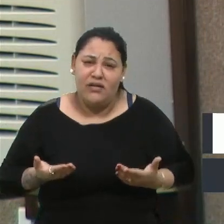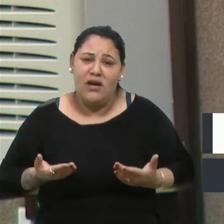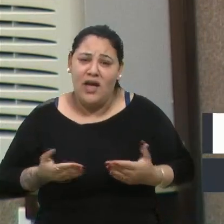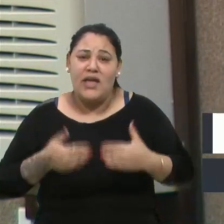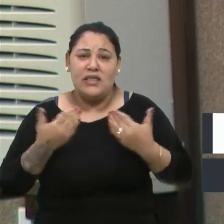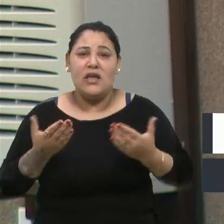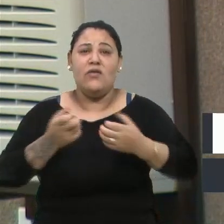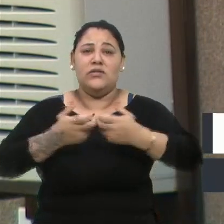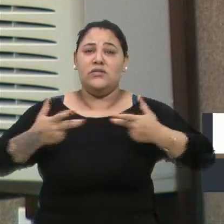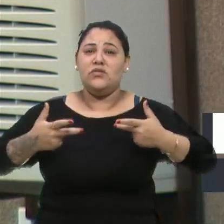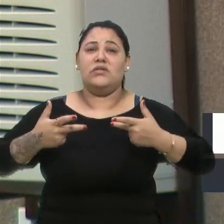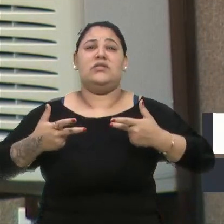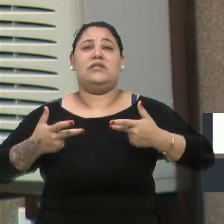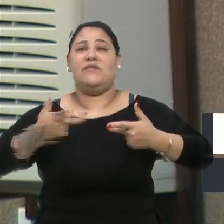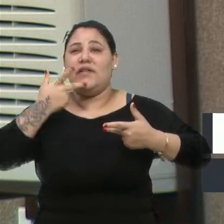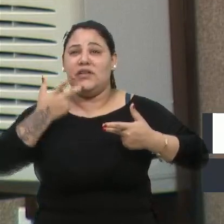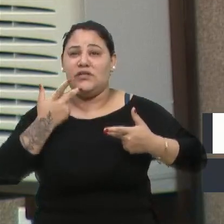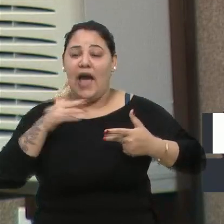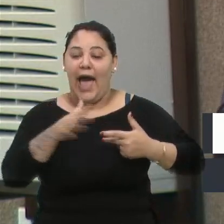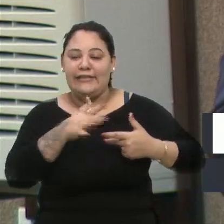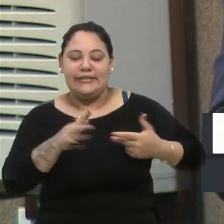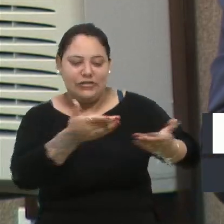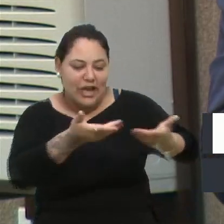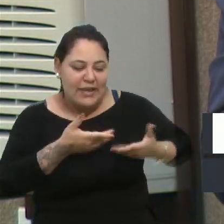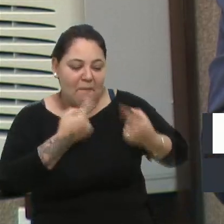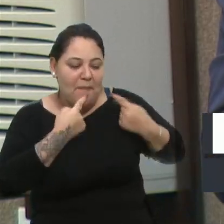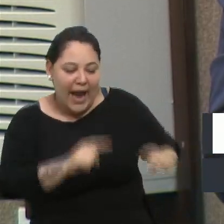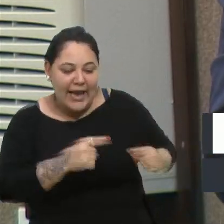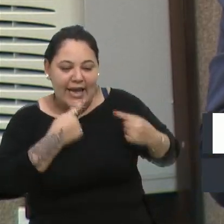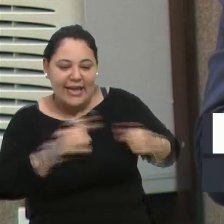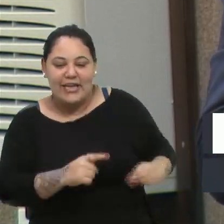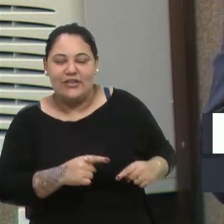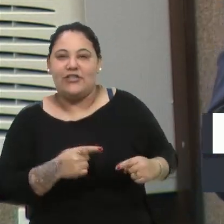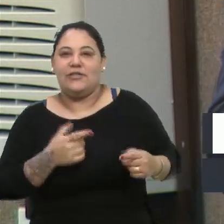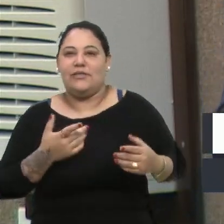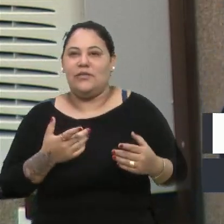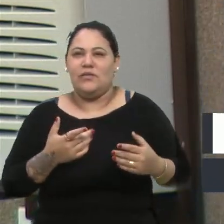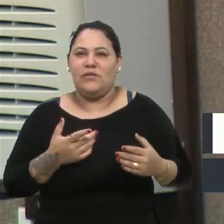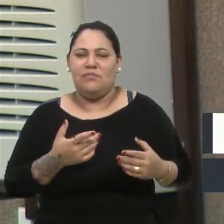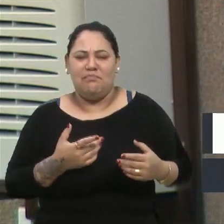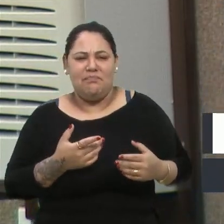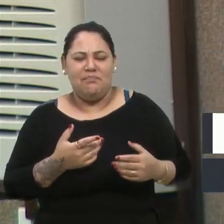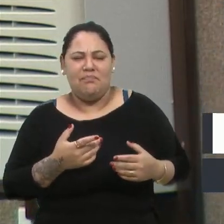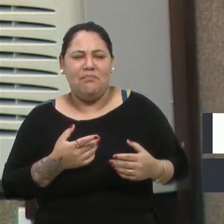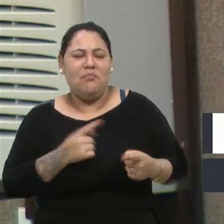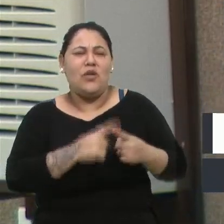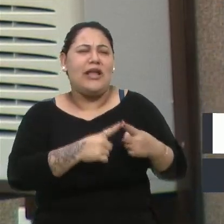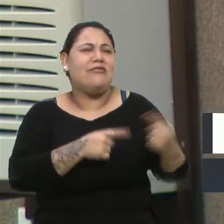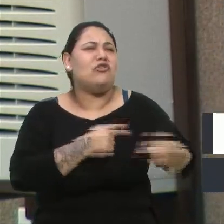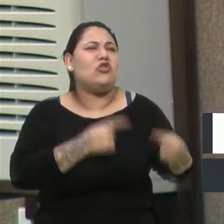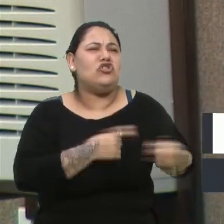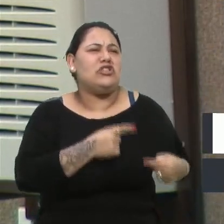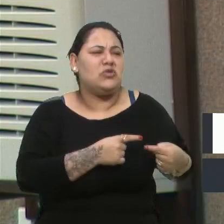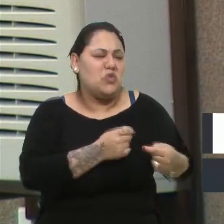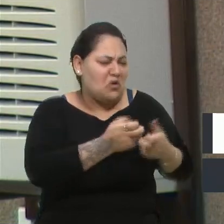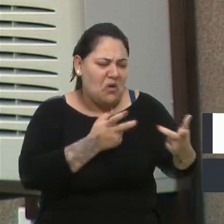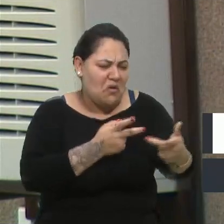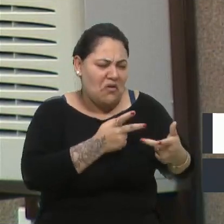questão da gente, às vezes, né, recebe uma crítica no sentido de que, poxa, por que estão debatendo isso? Mas é importante a gente também